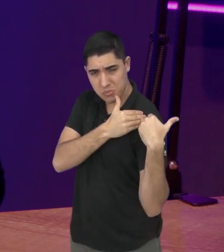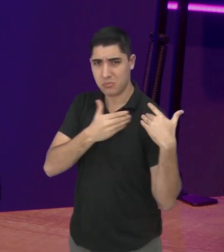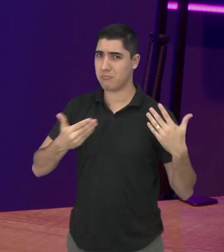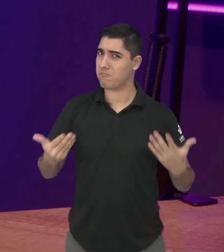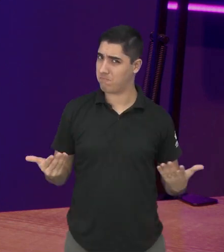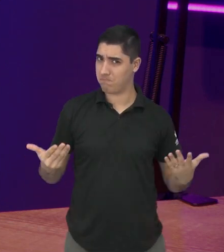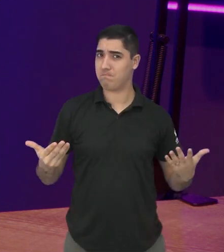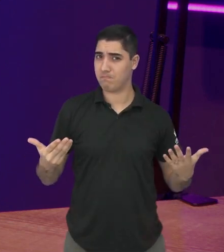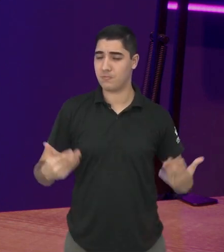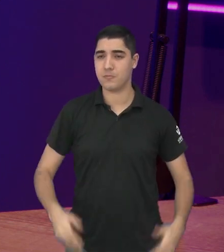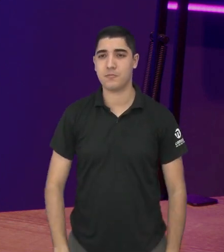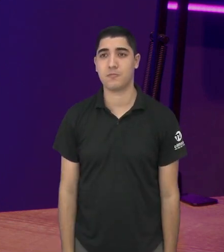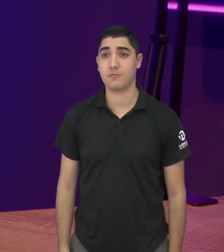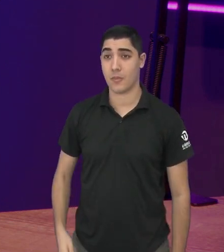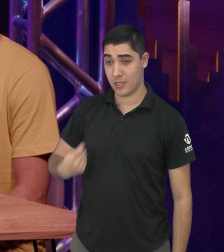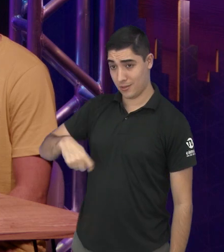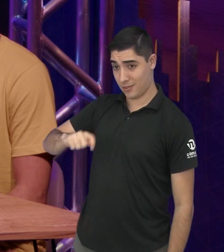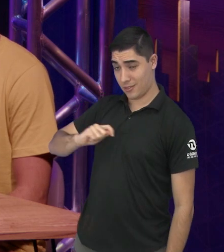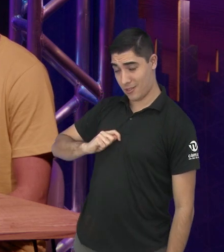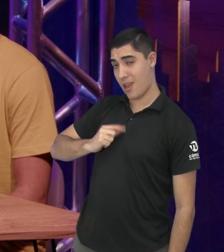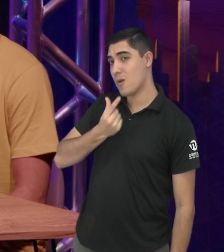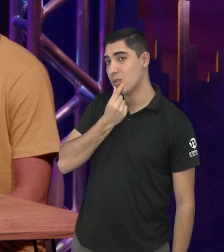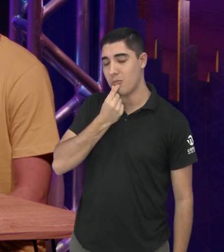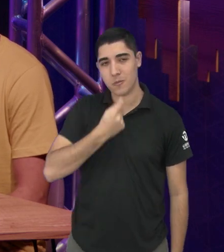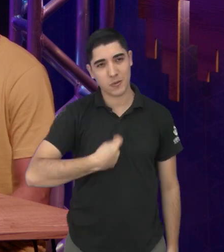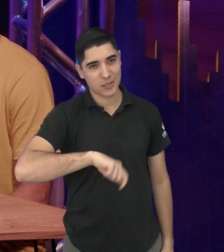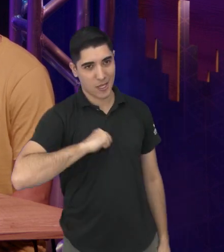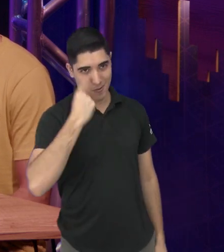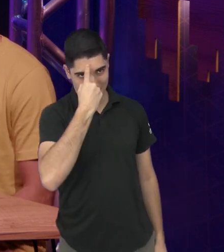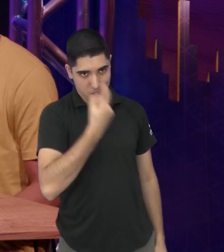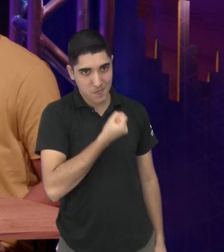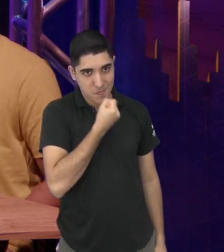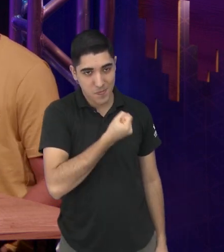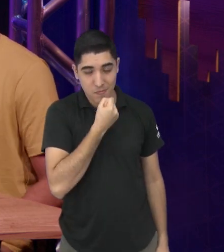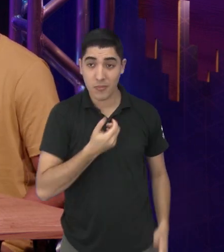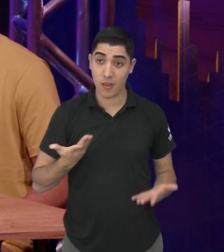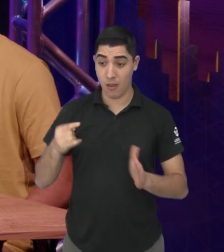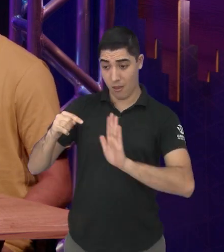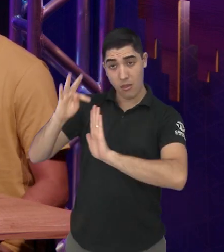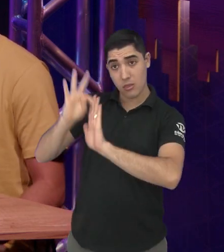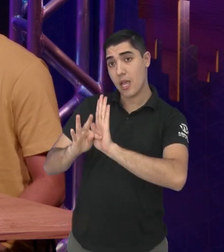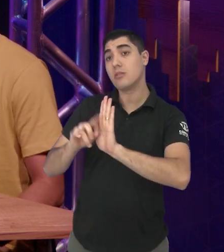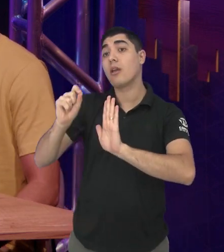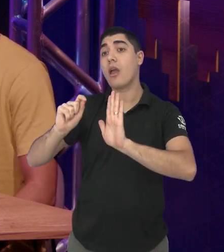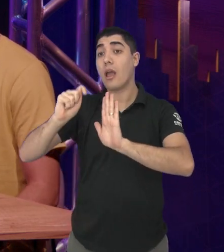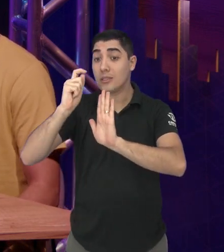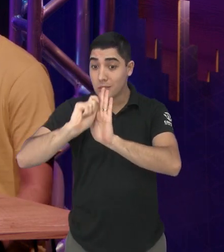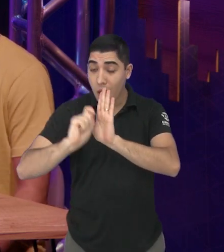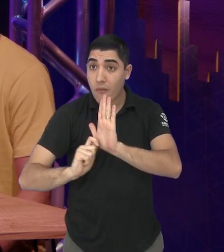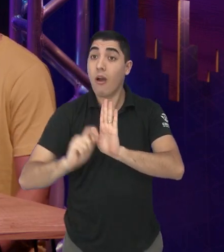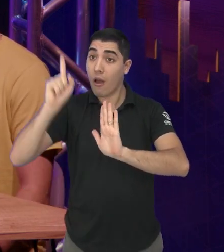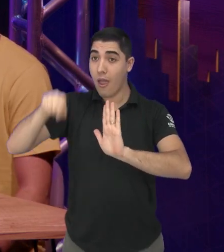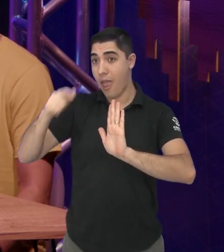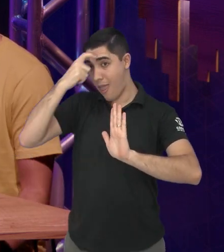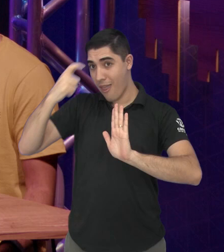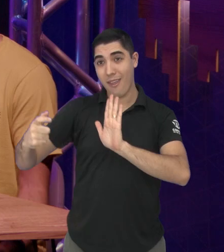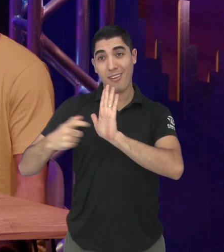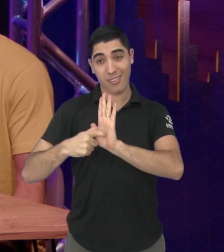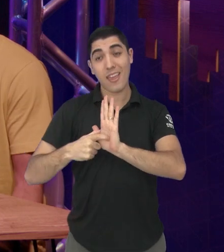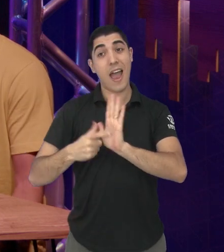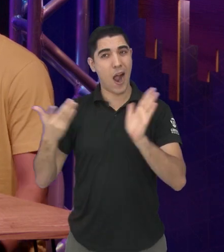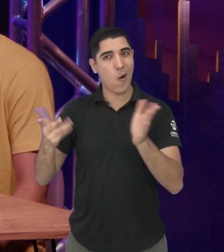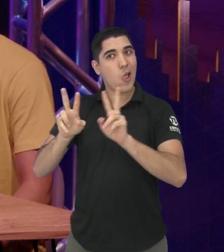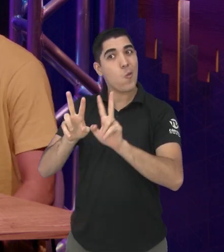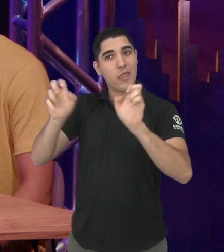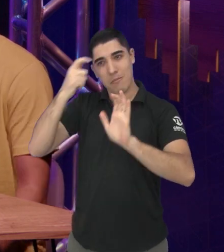seja usada de forma responsável? Eu sou Samu Strazer. Eu sou a Miviki. Esse texto foi escrito por uma inteligência artificial e é